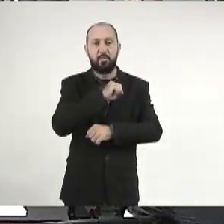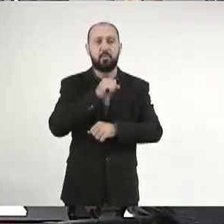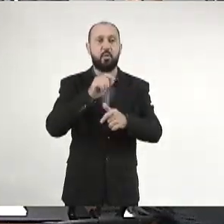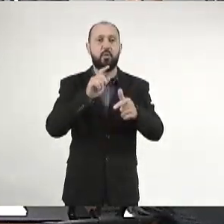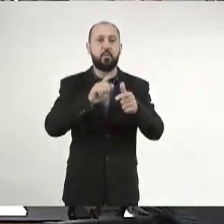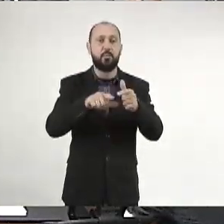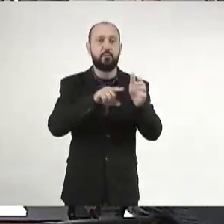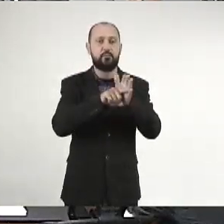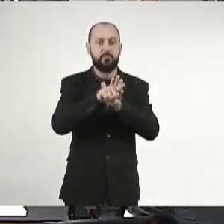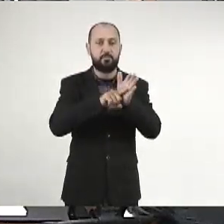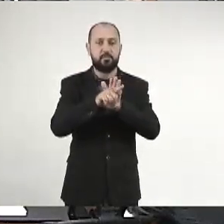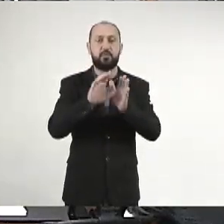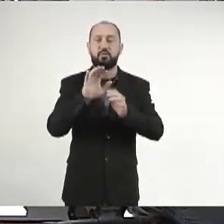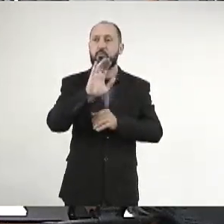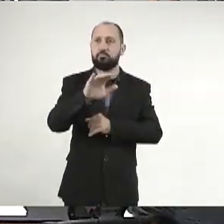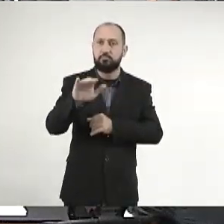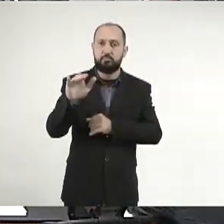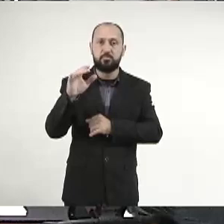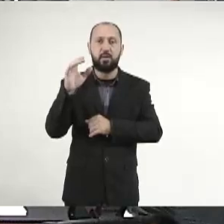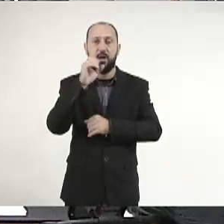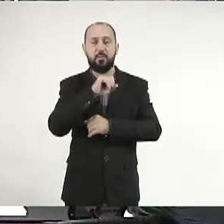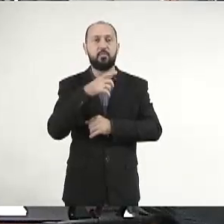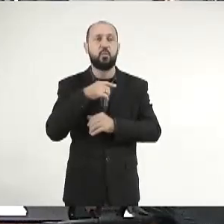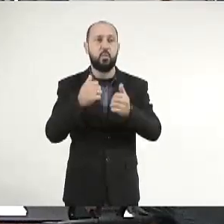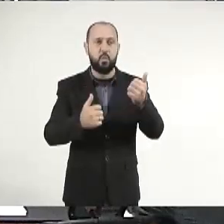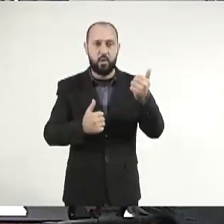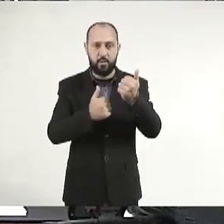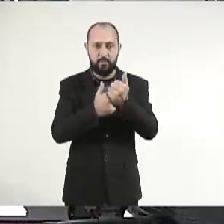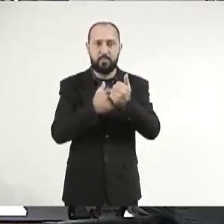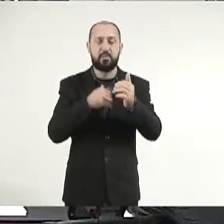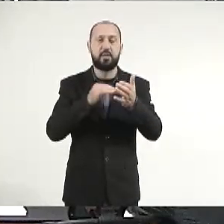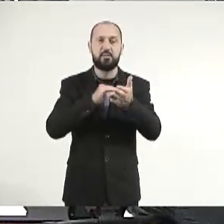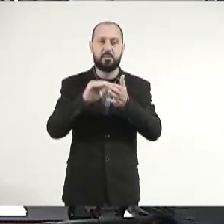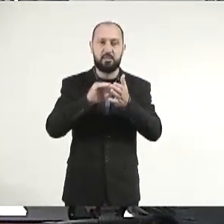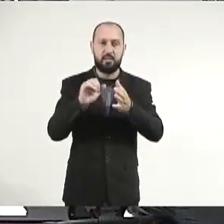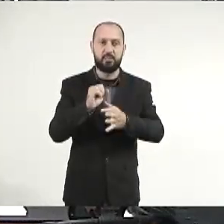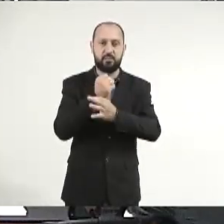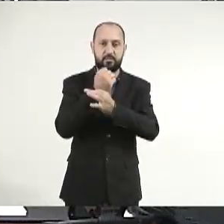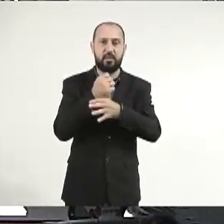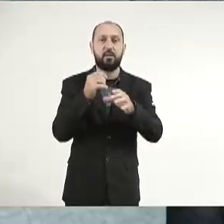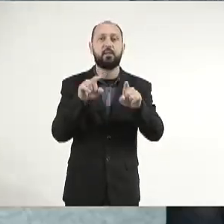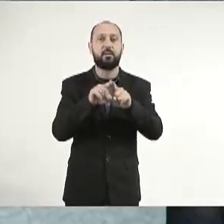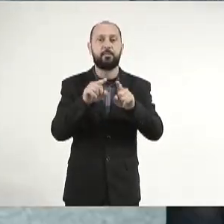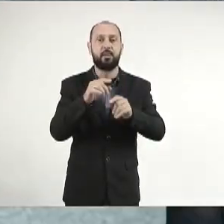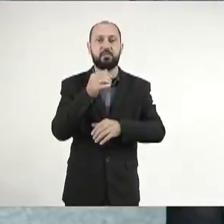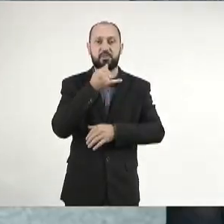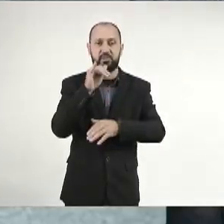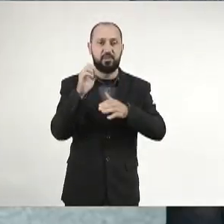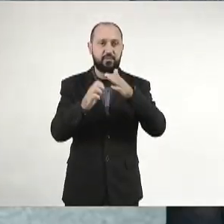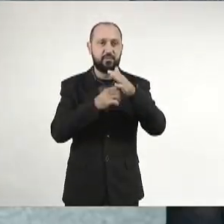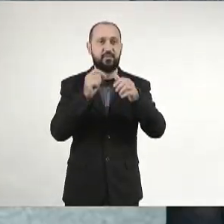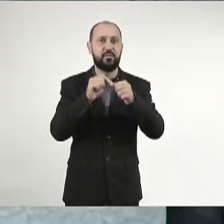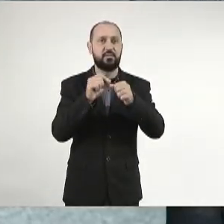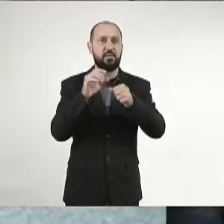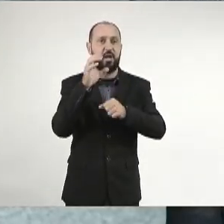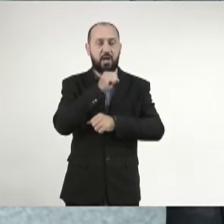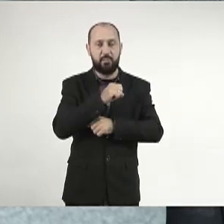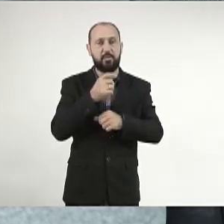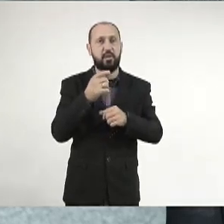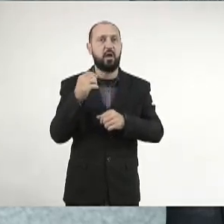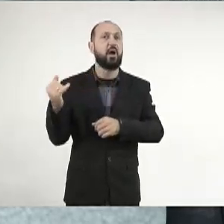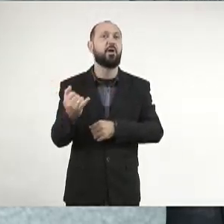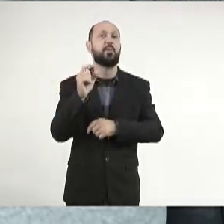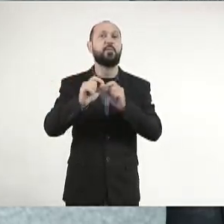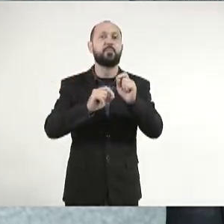foi levantado e o senhor já conseguiu, lógico, com o apoio da Sejusp, da própria concessionária, promover essa ação rápida.